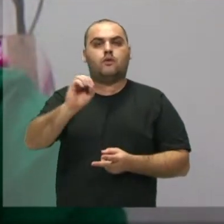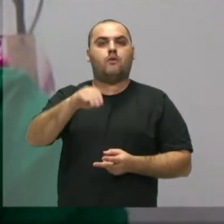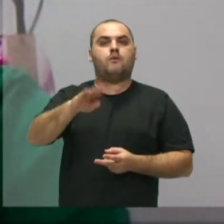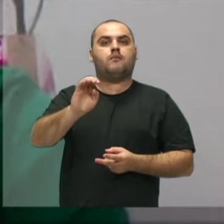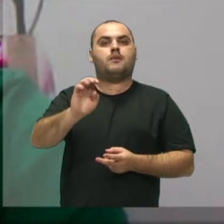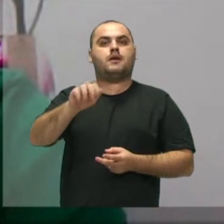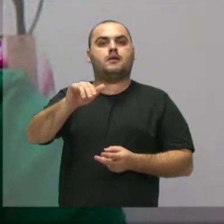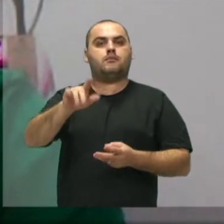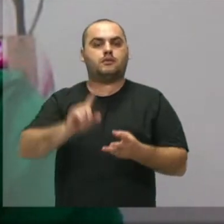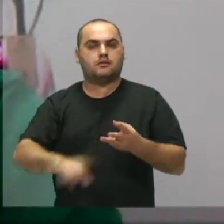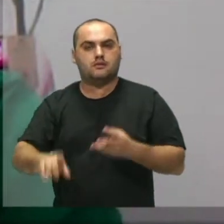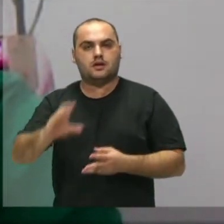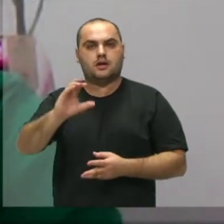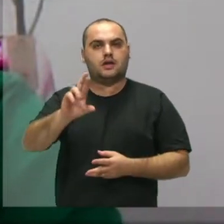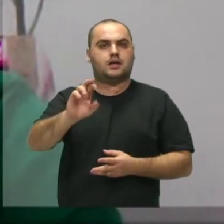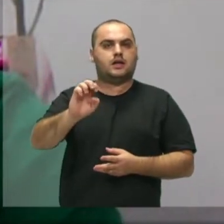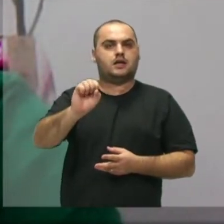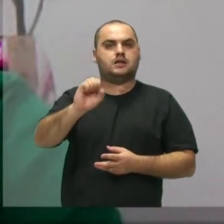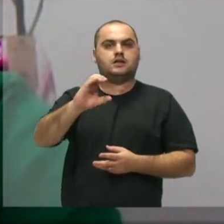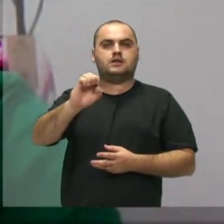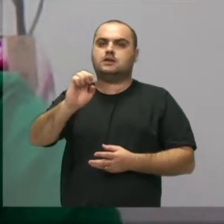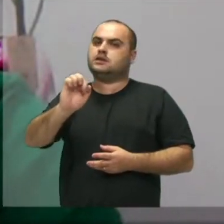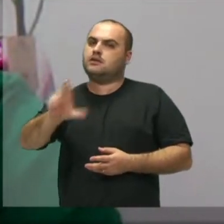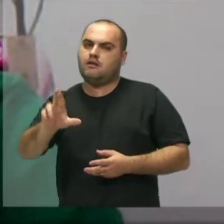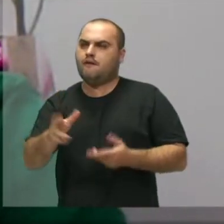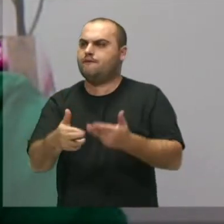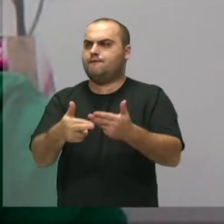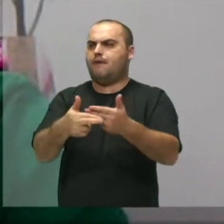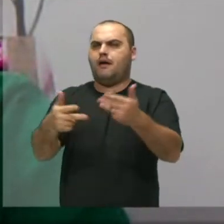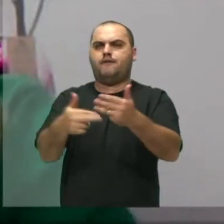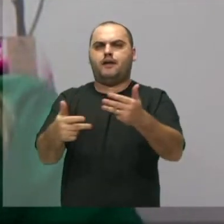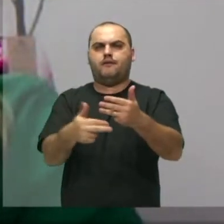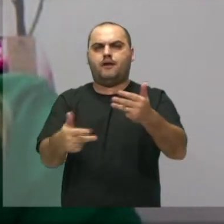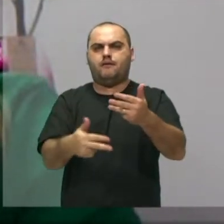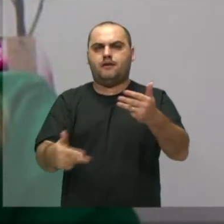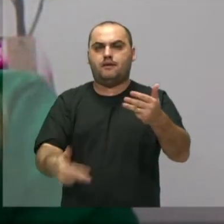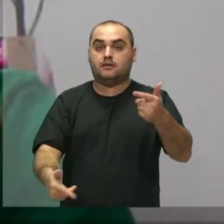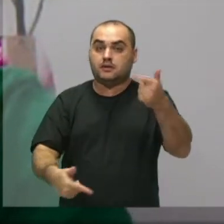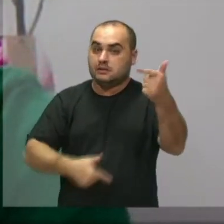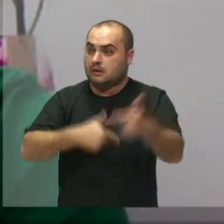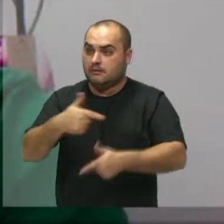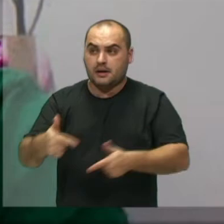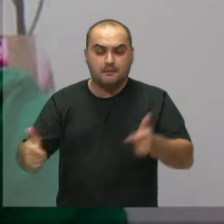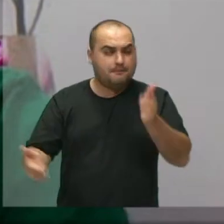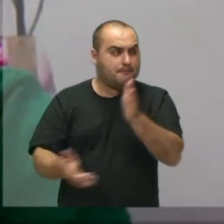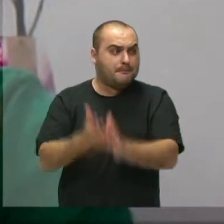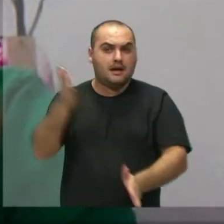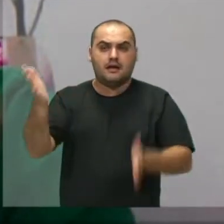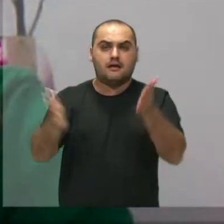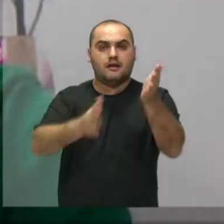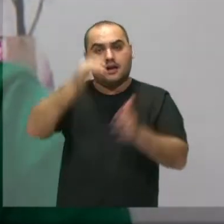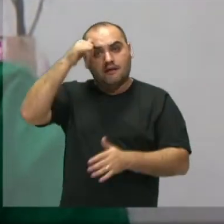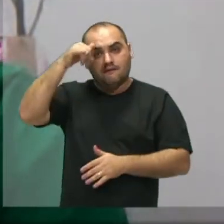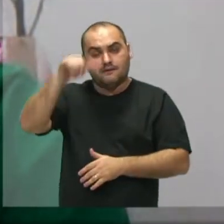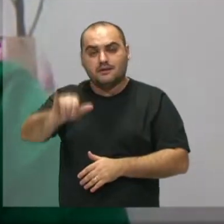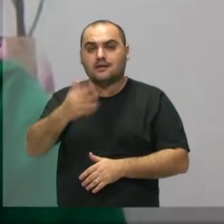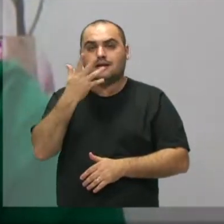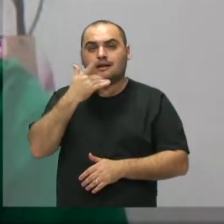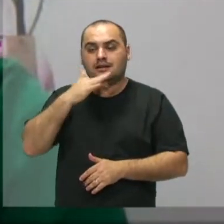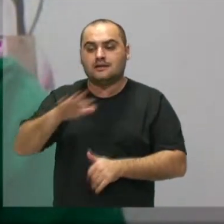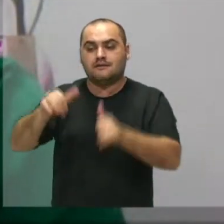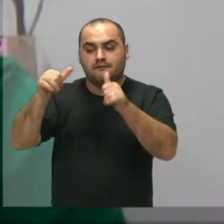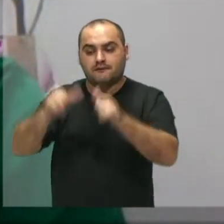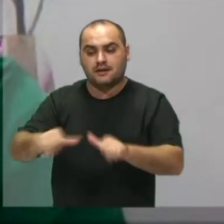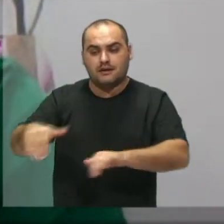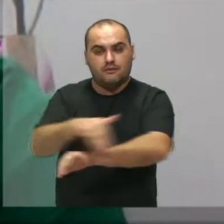outras, que fazem trabalhos assim maravilhosos para que essas crianças não fiquem na rua. Instituto Poli, são quase 1.000